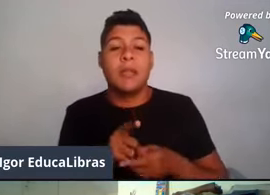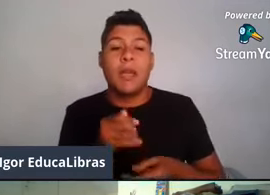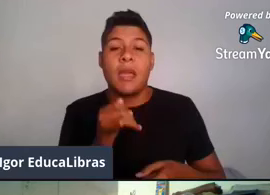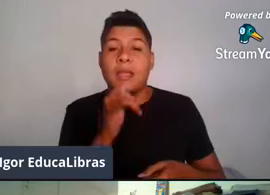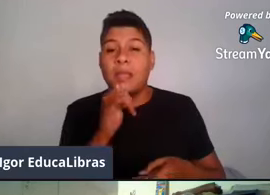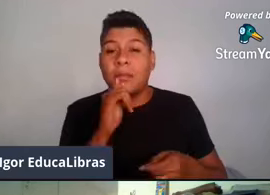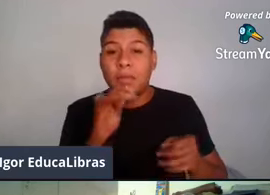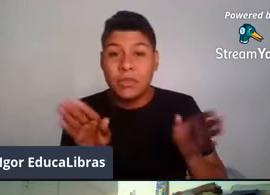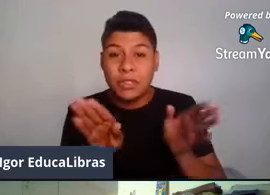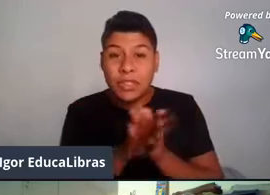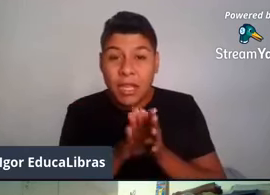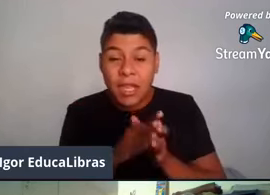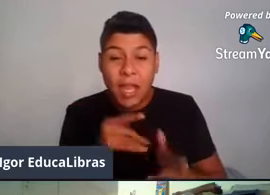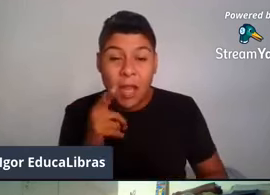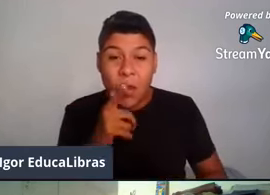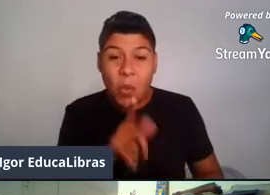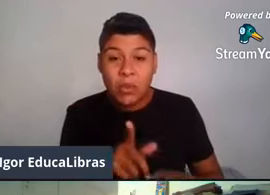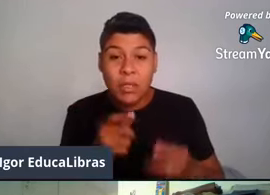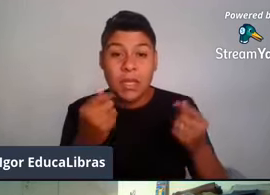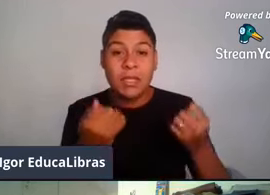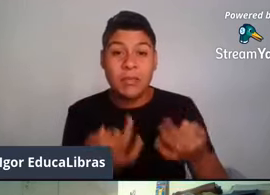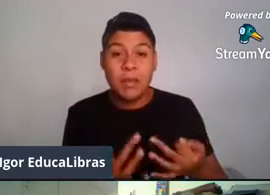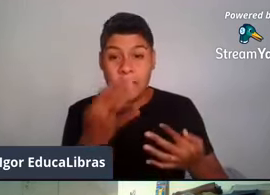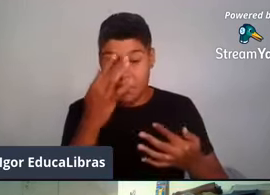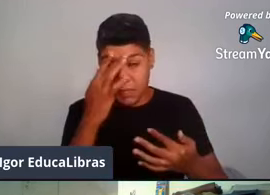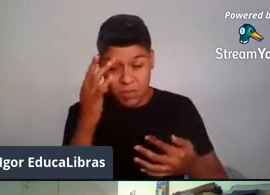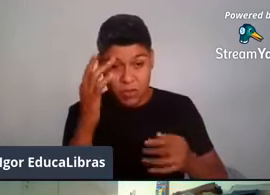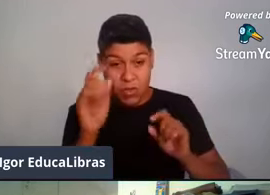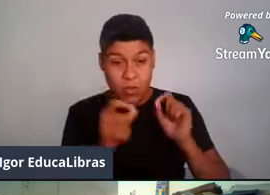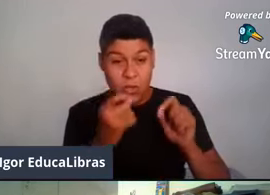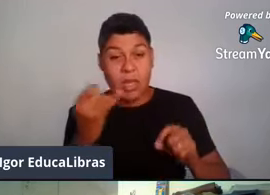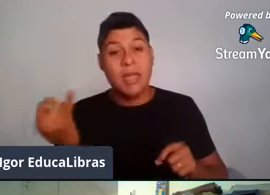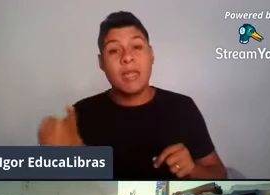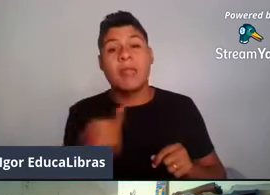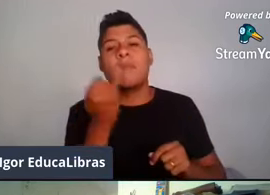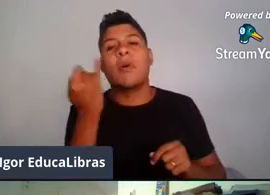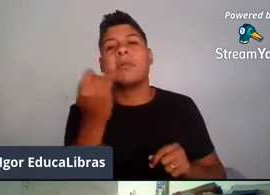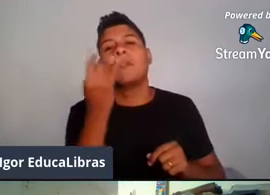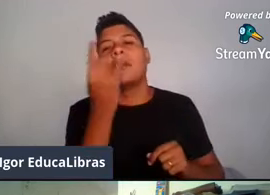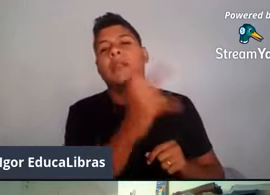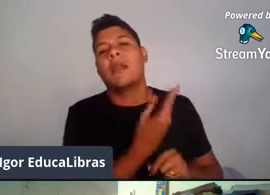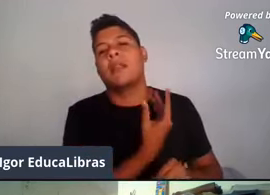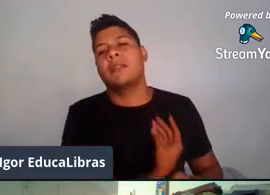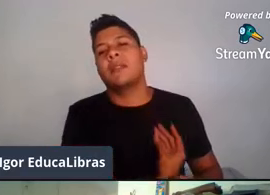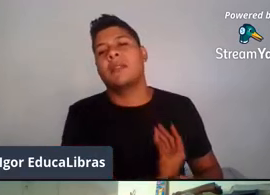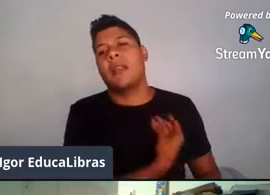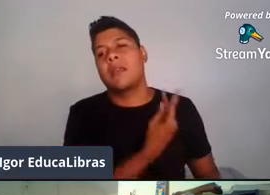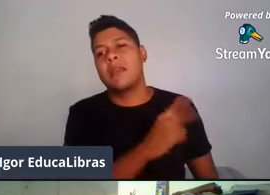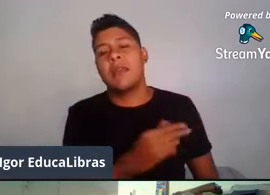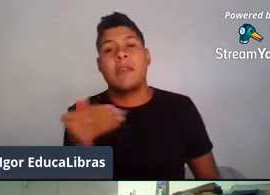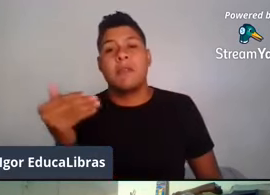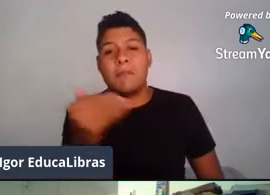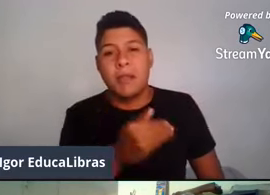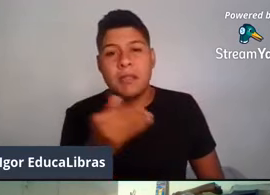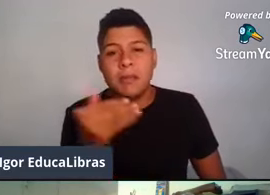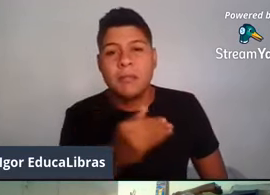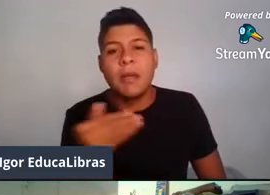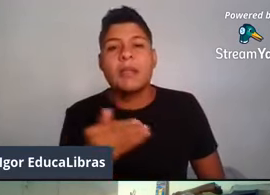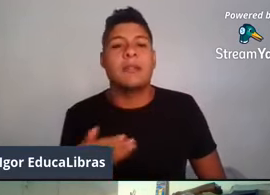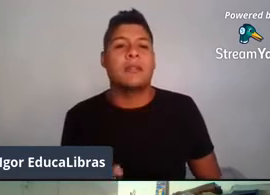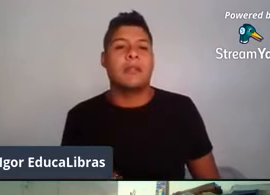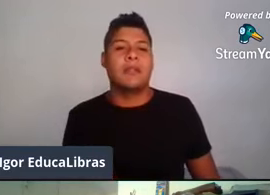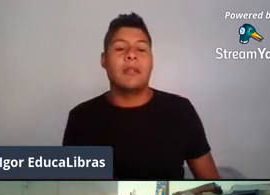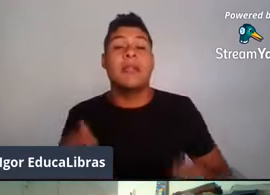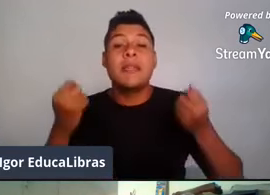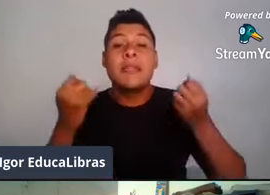chegar se a gente não conseguir dizer para as pessoas a importância dela estar ali, dela participar, dela ter voz, dela